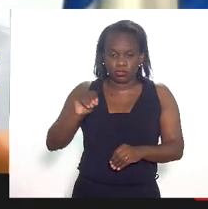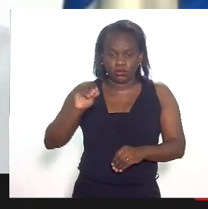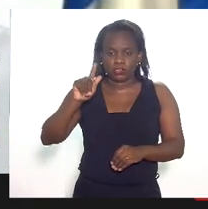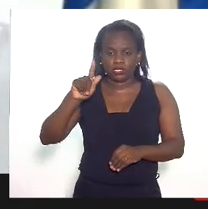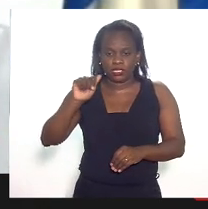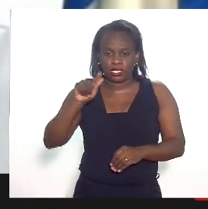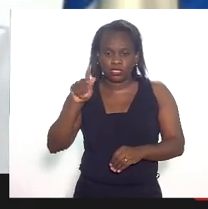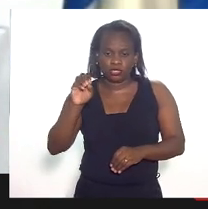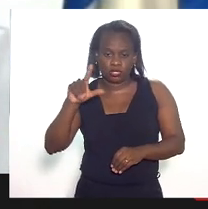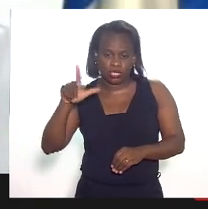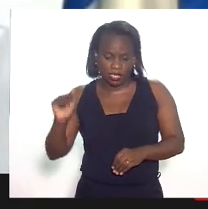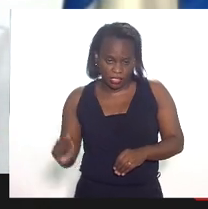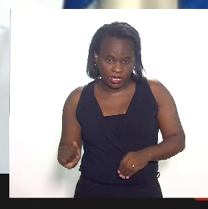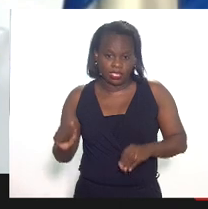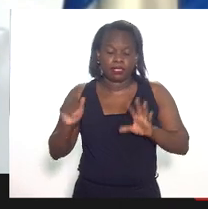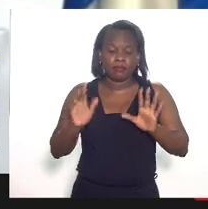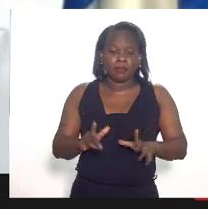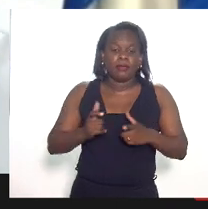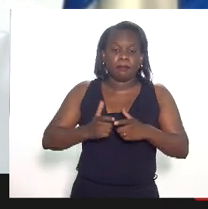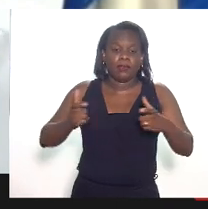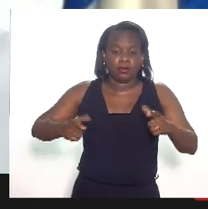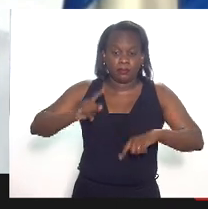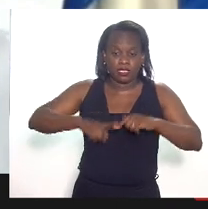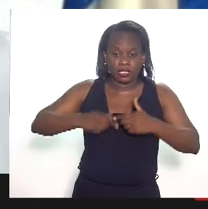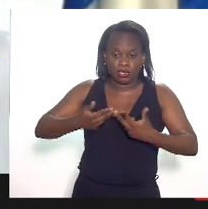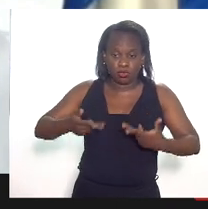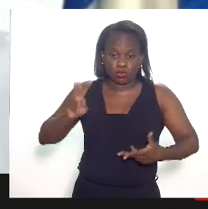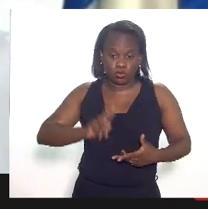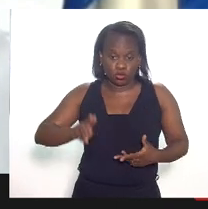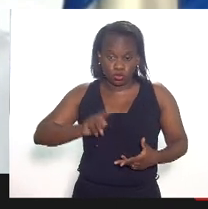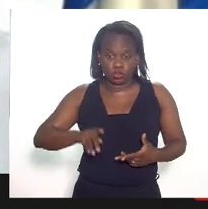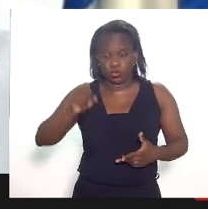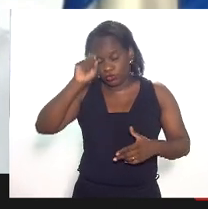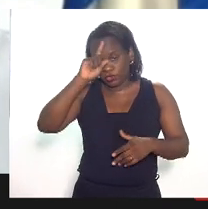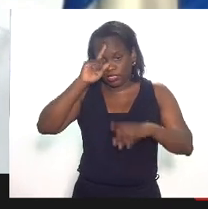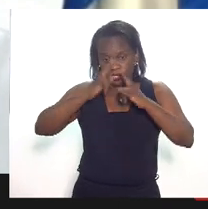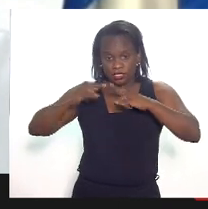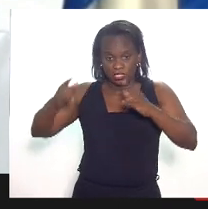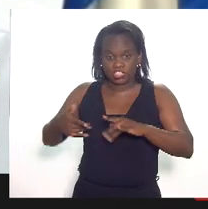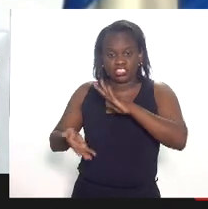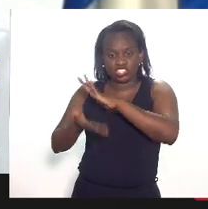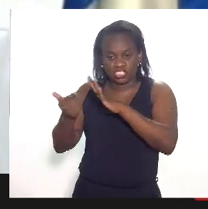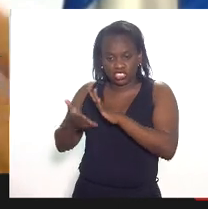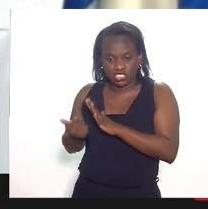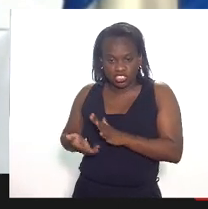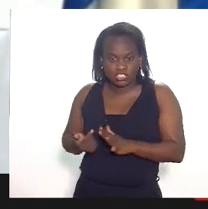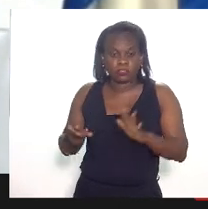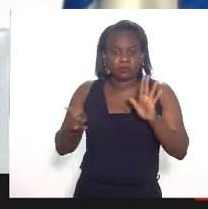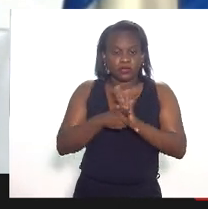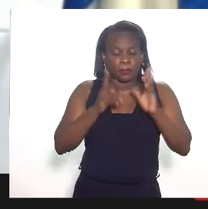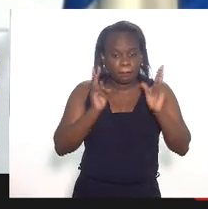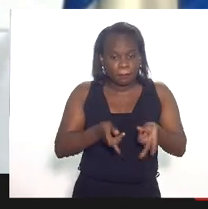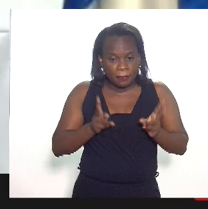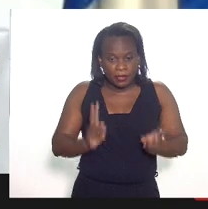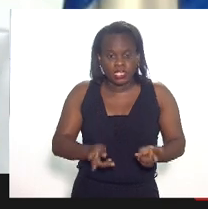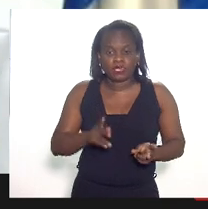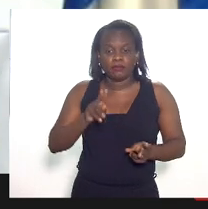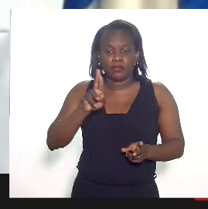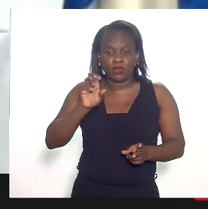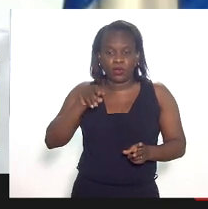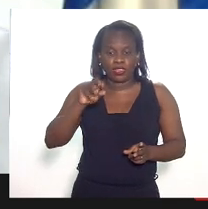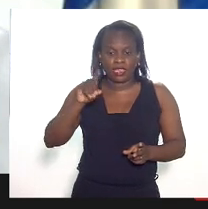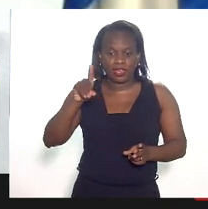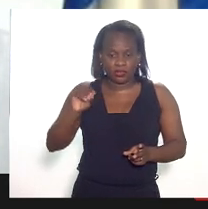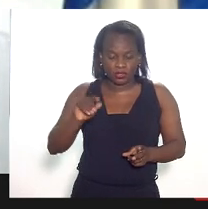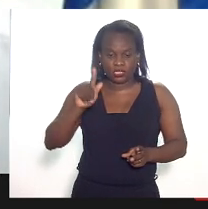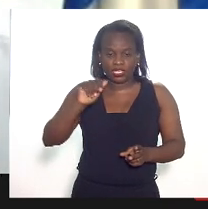registrar que a maior parte do material utilizado no hospital de campanha foi retirado do próprio Hospital Ronaldo Gazola